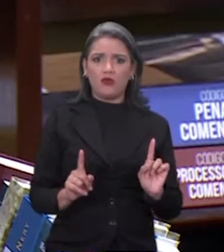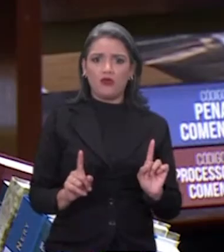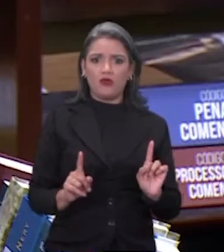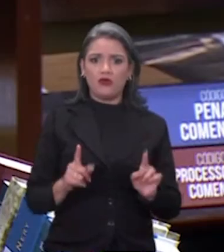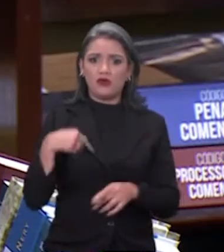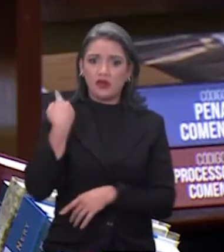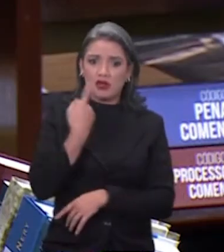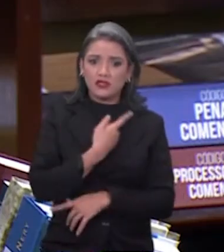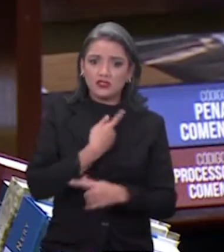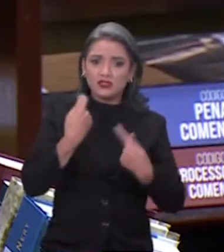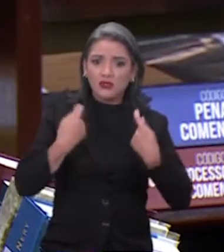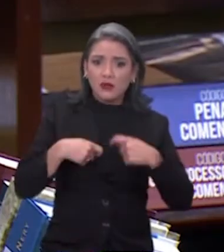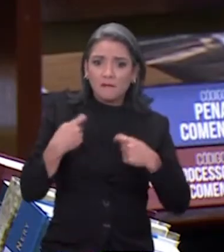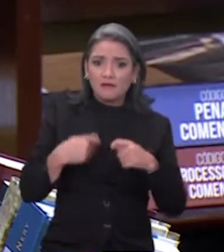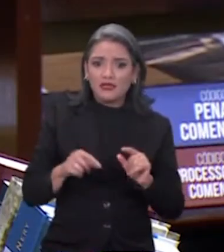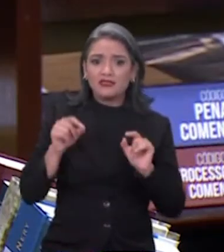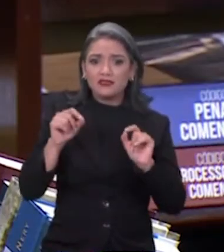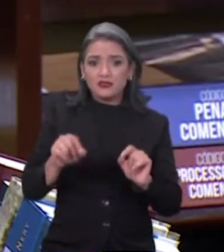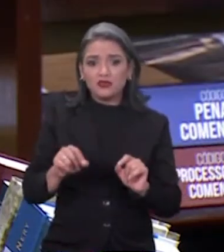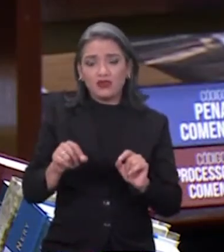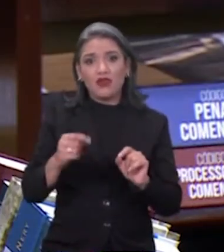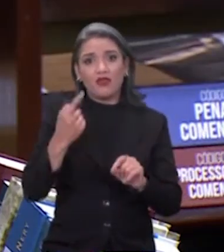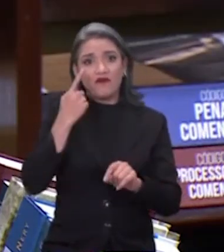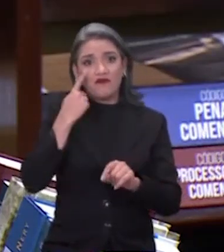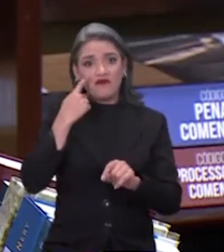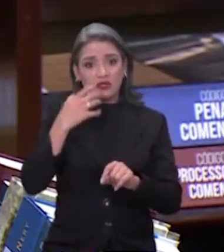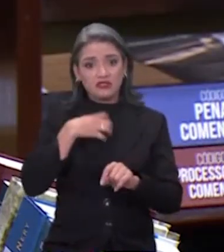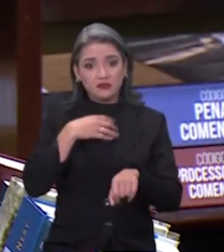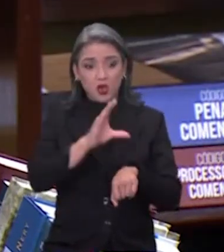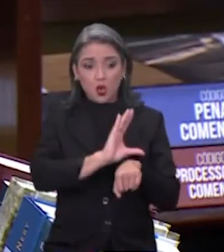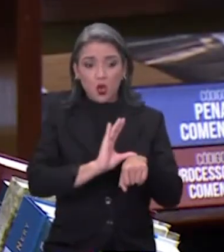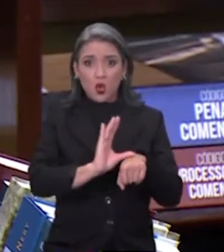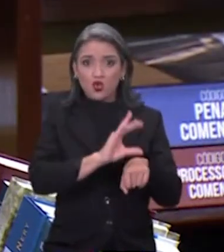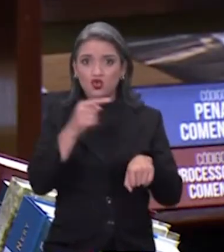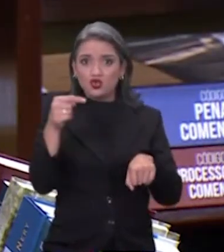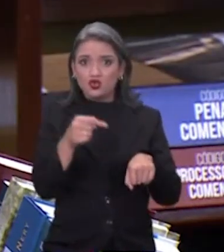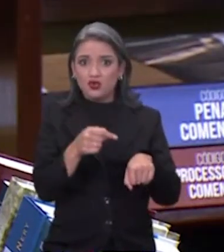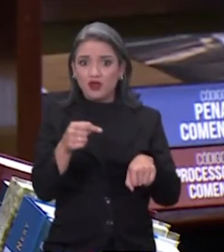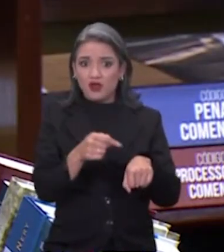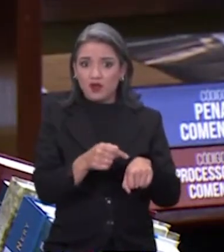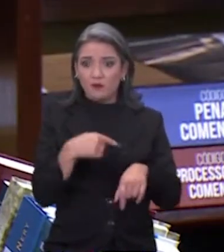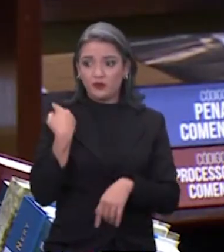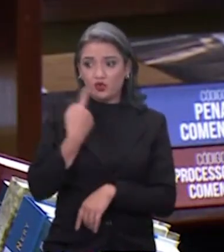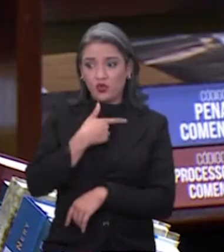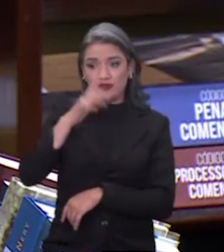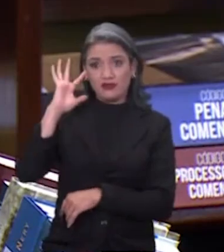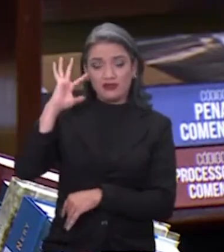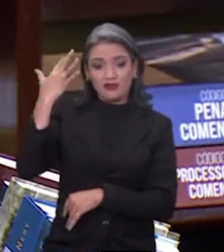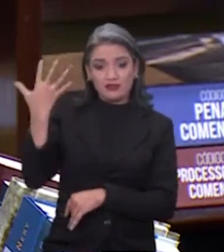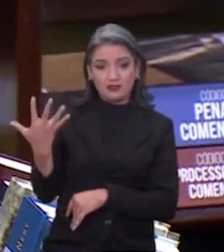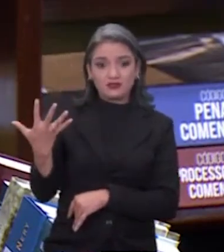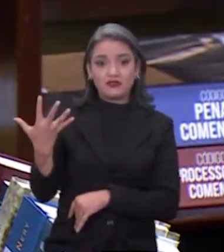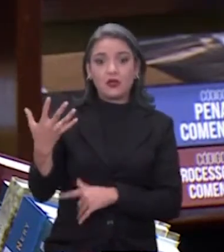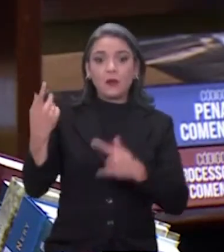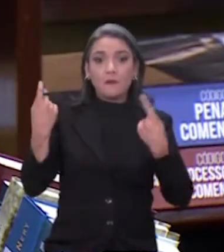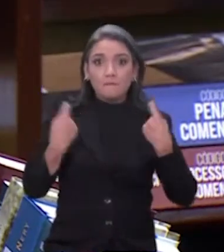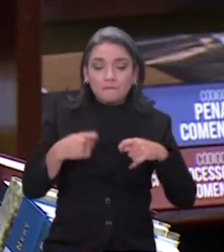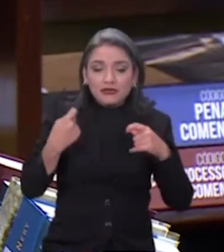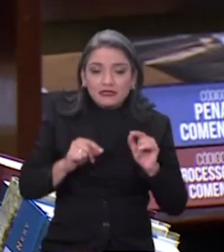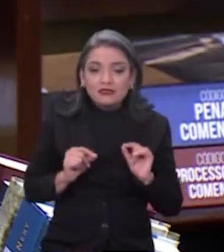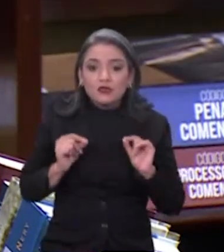aferir o sentimento constitucional do povo. Quanto mais as nossas decisões se